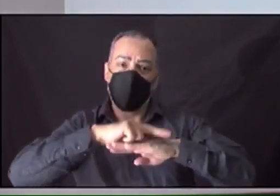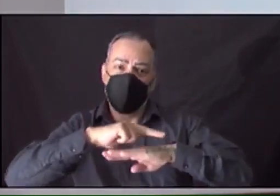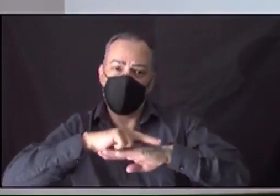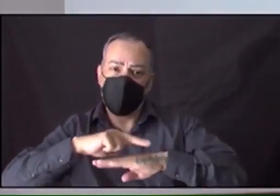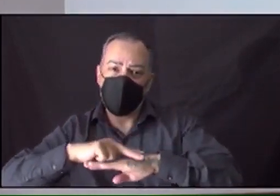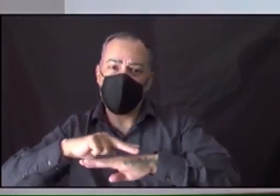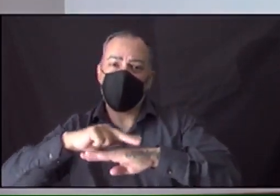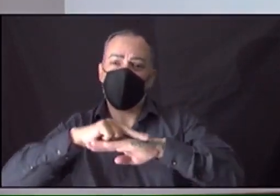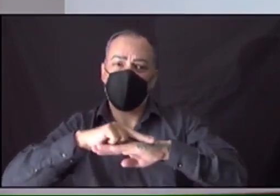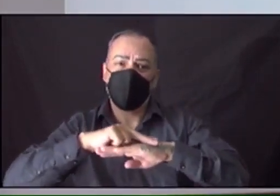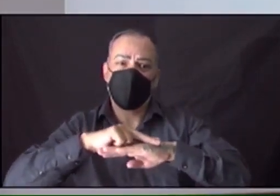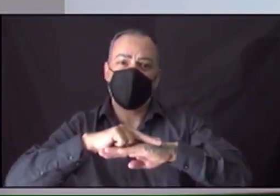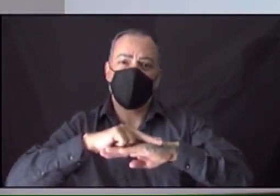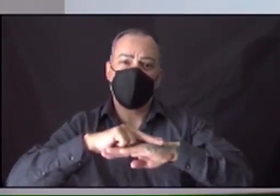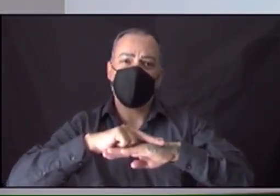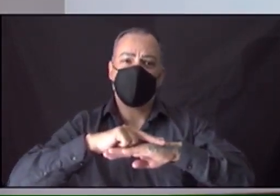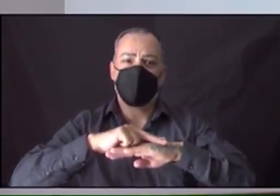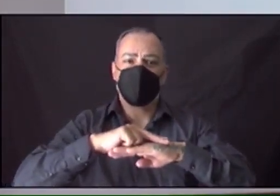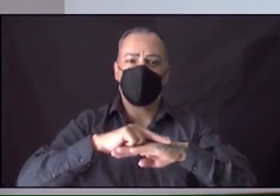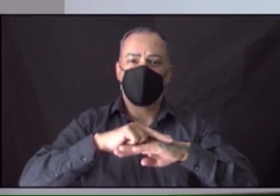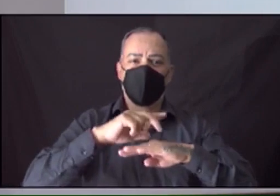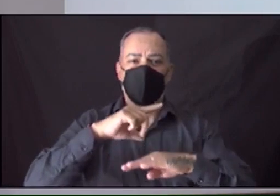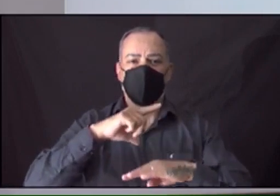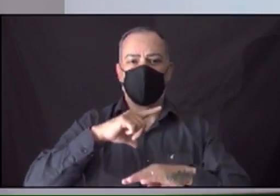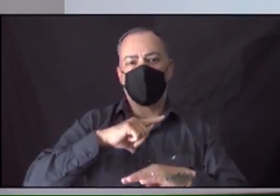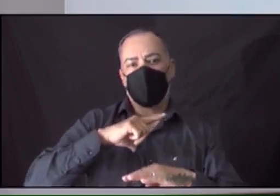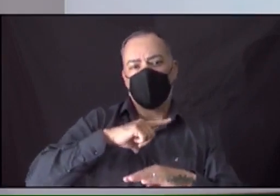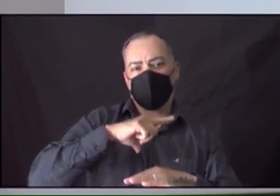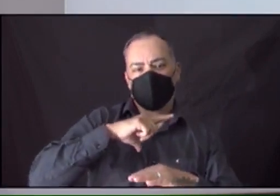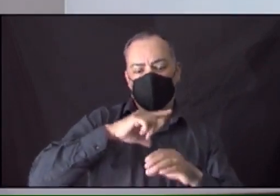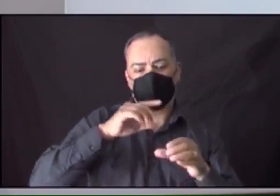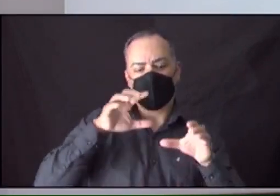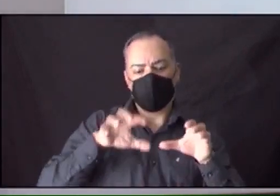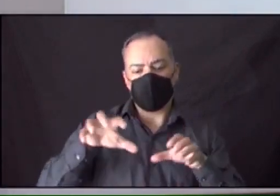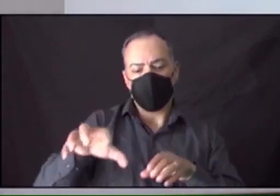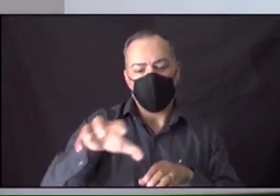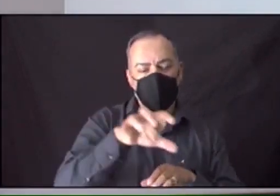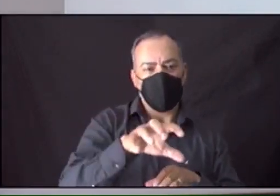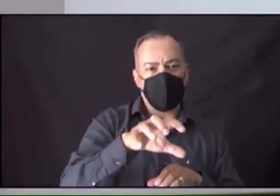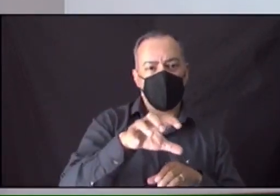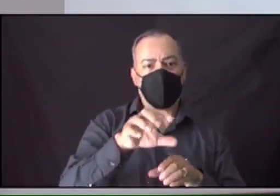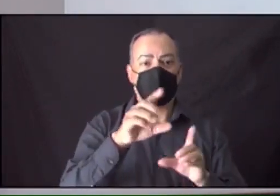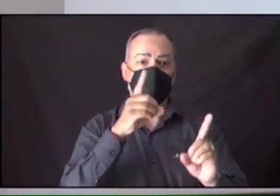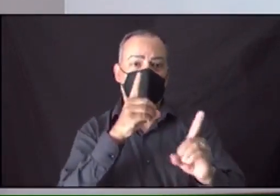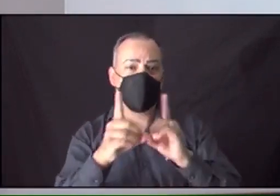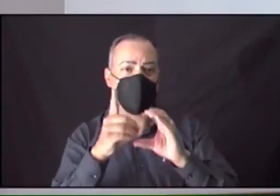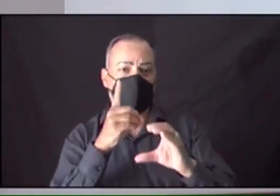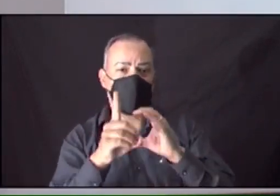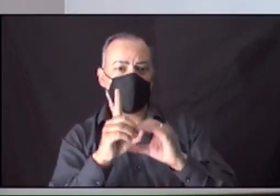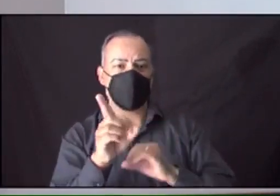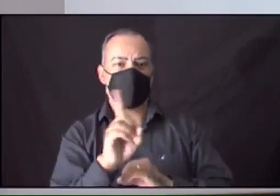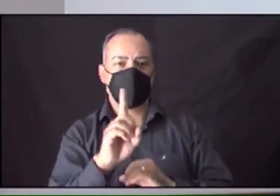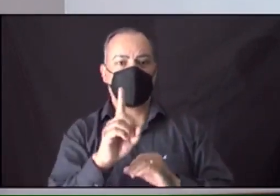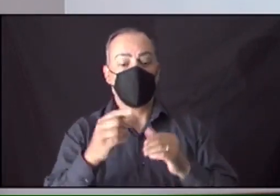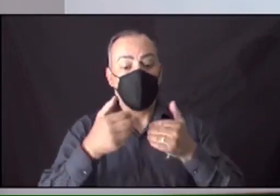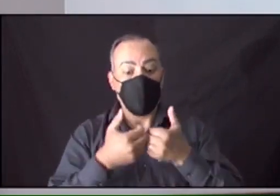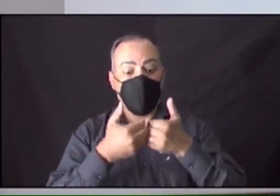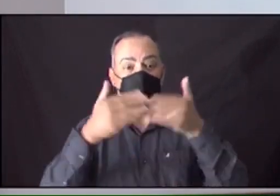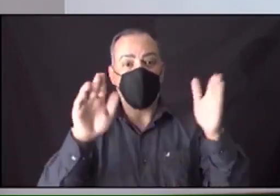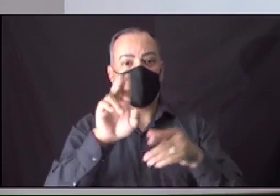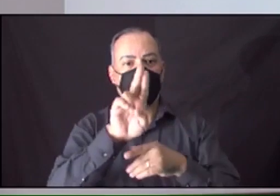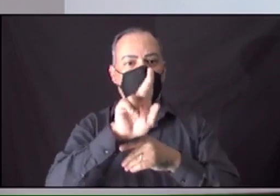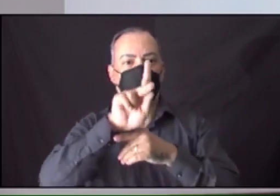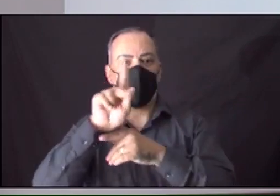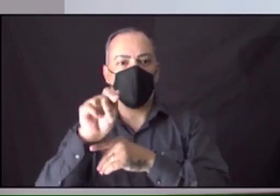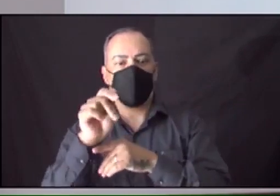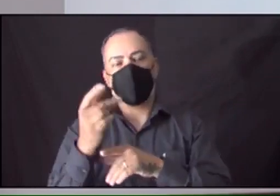hospitalares, que com a macro regional, não somos nós que coordenamos. Então, nós tivemos que abrir a UPA para receber a